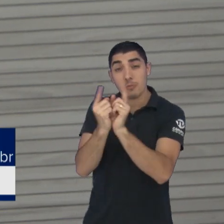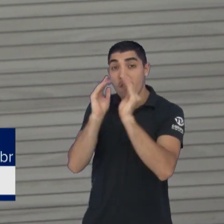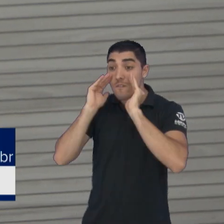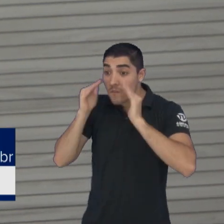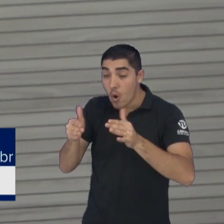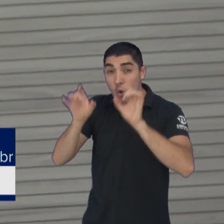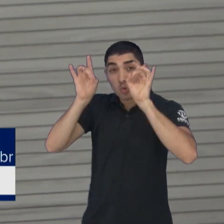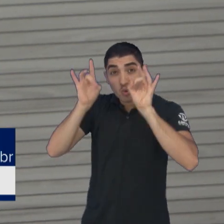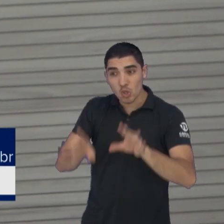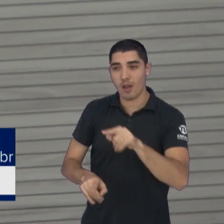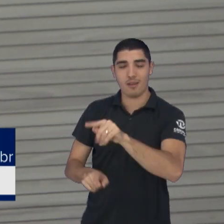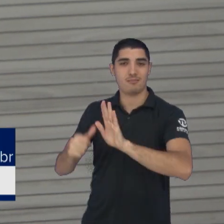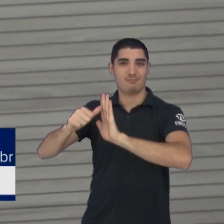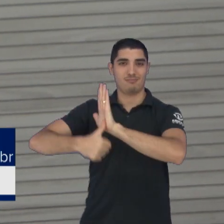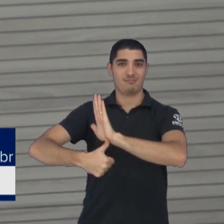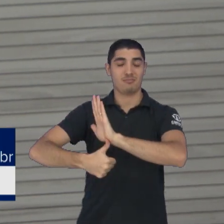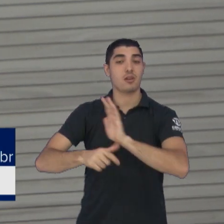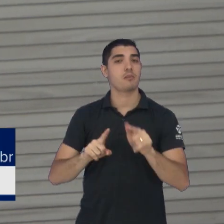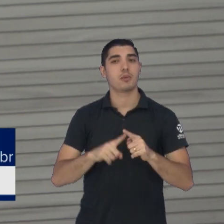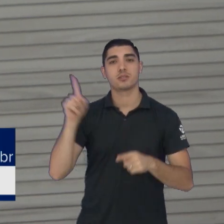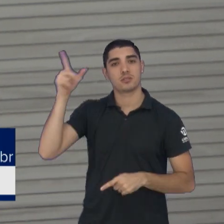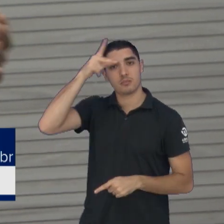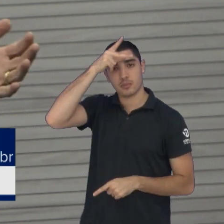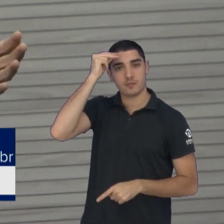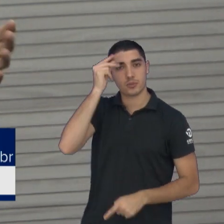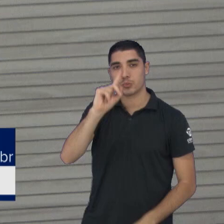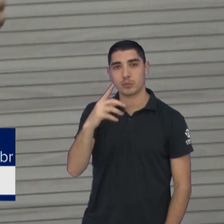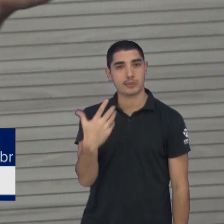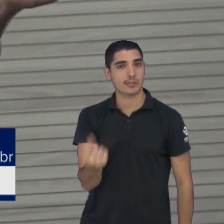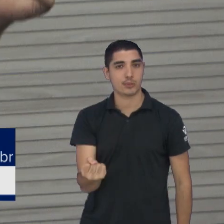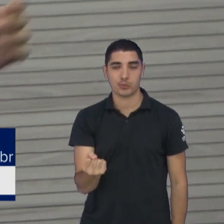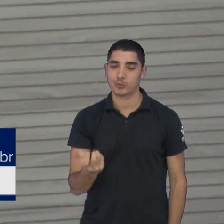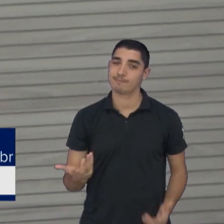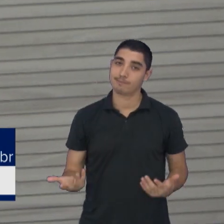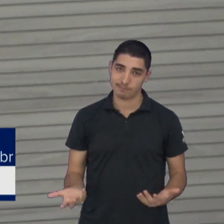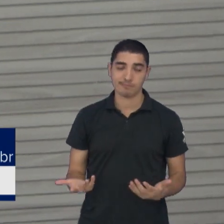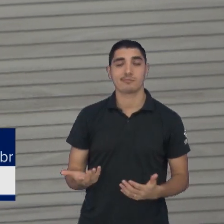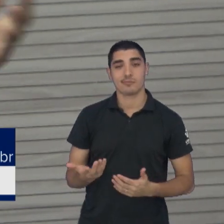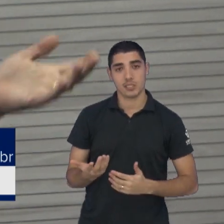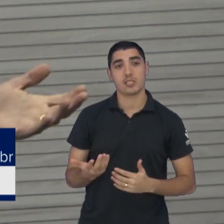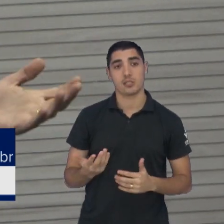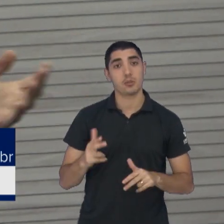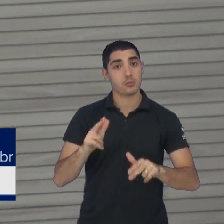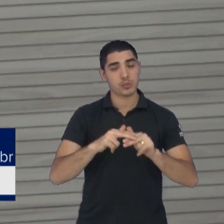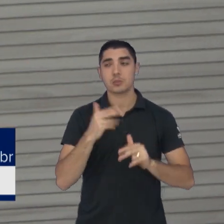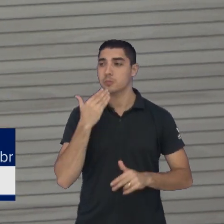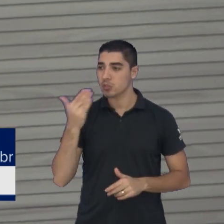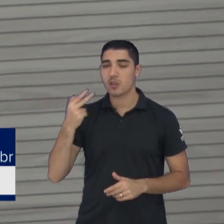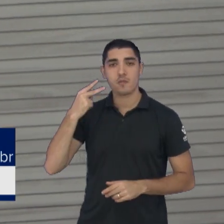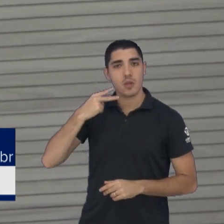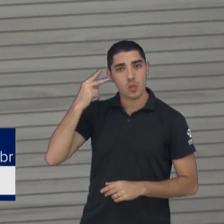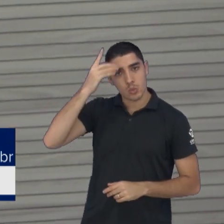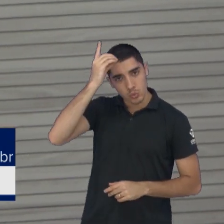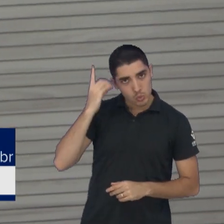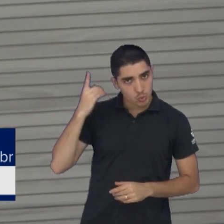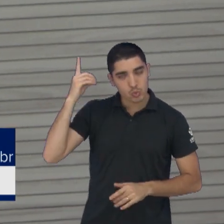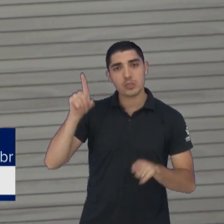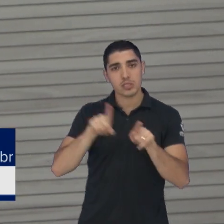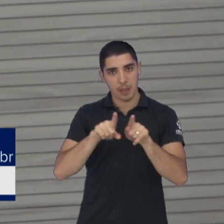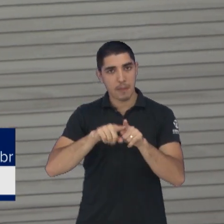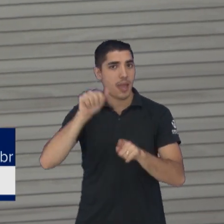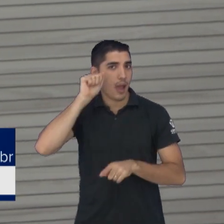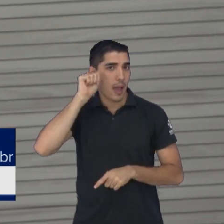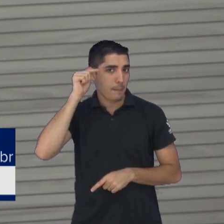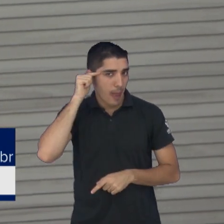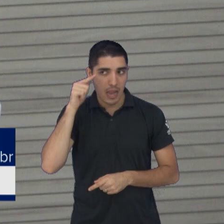a solicitação foi negada pela prefeitura. Reforçamos esse pedido com a assinatura também da vereadora Dulce Rita, a vereadora Amélia Naomi, para